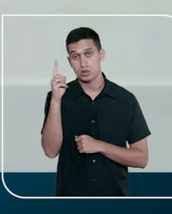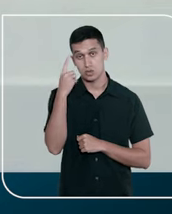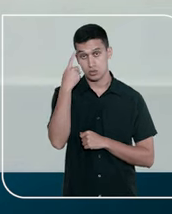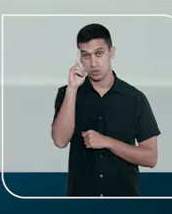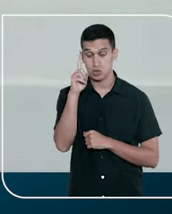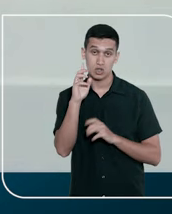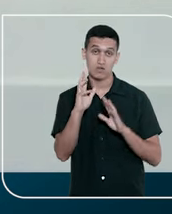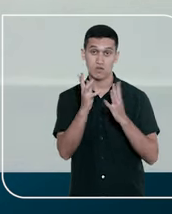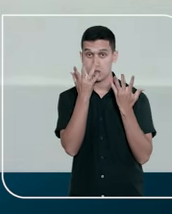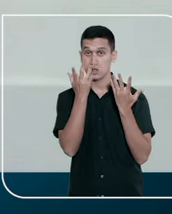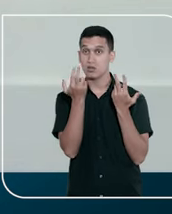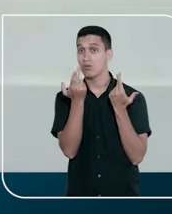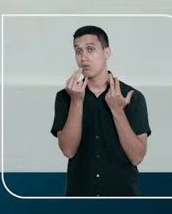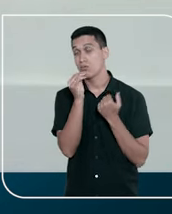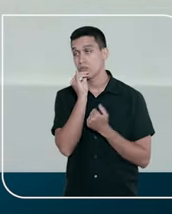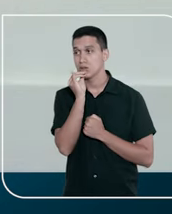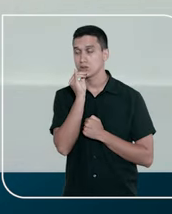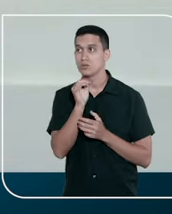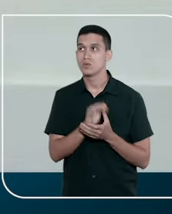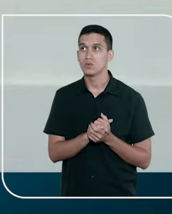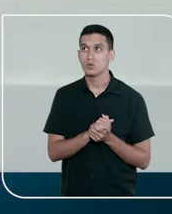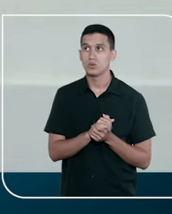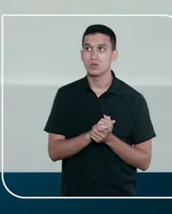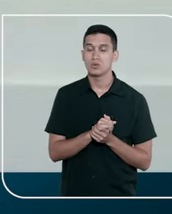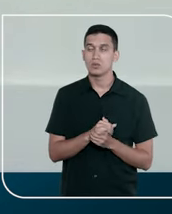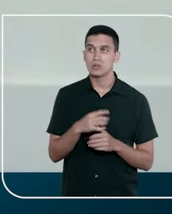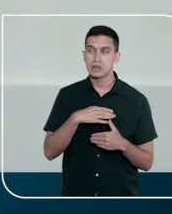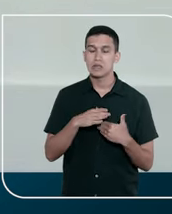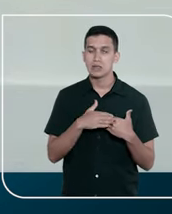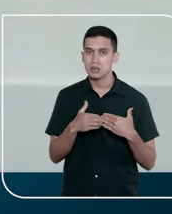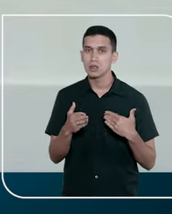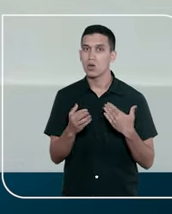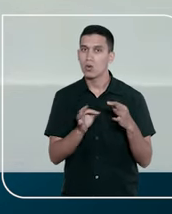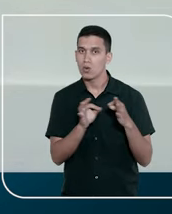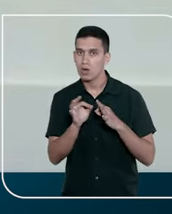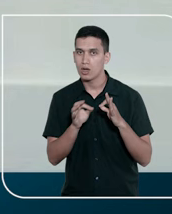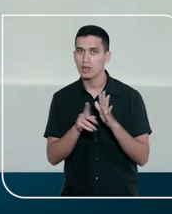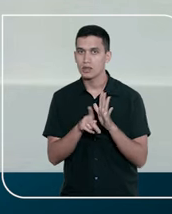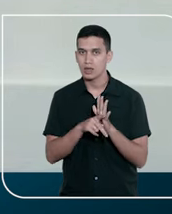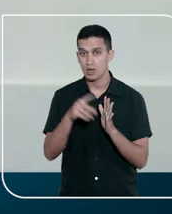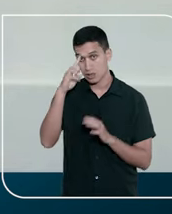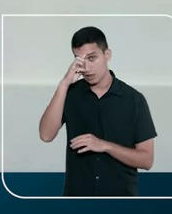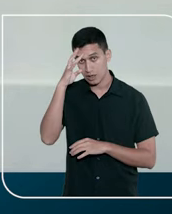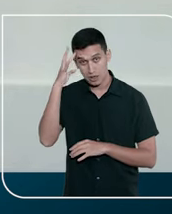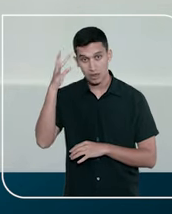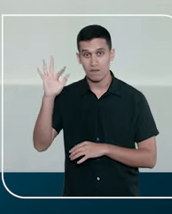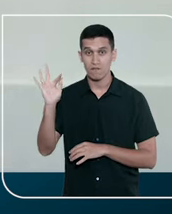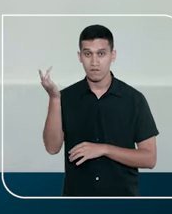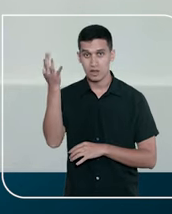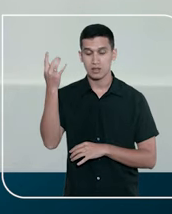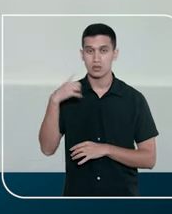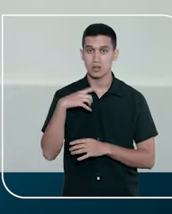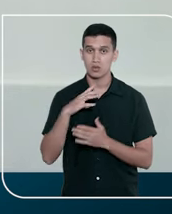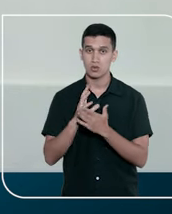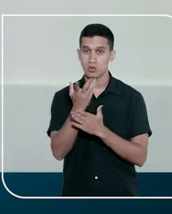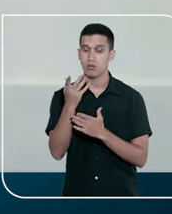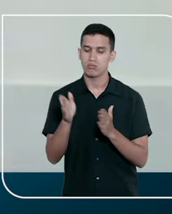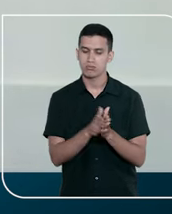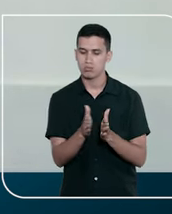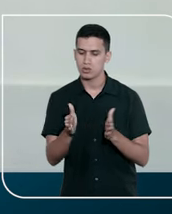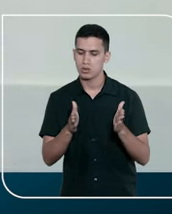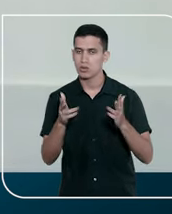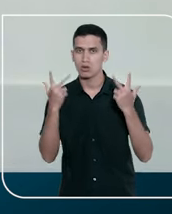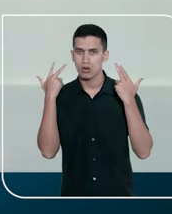numa data festiva, como, por exemplo, vem se desenvolvendo a Black Friday, ou algo comprado ao longo do período normal,